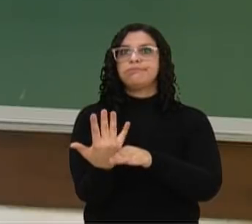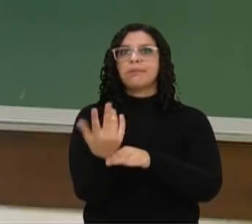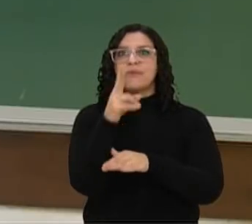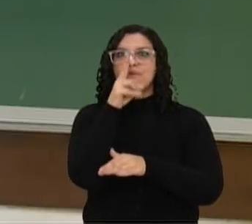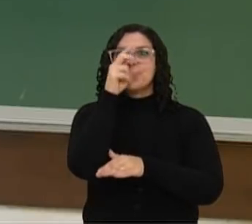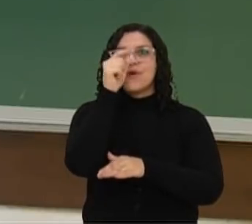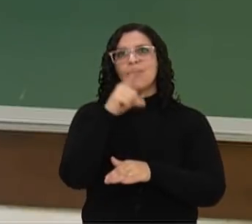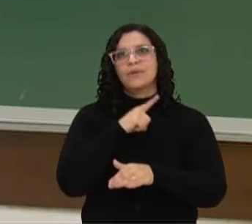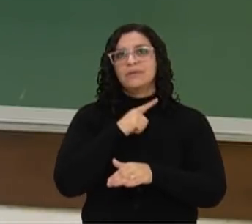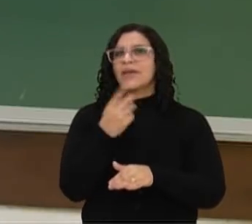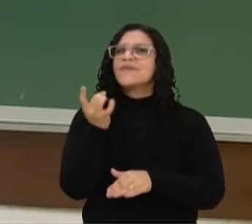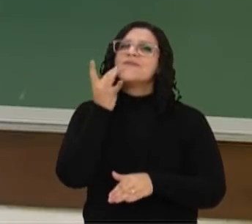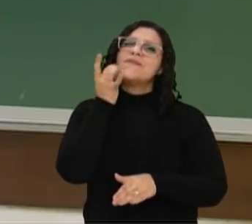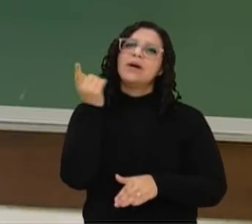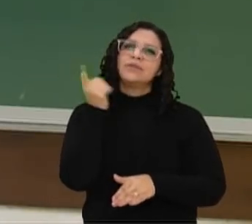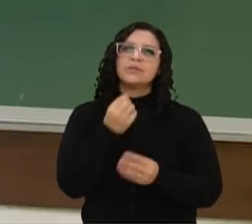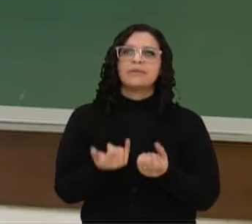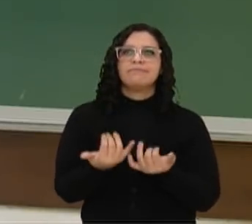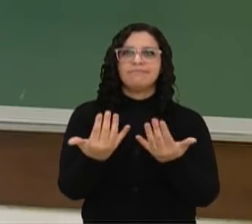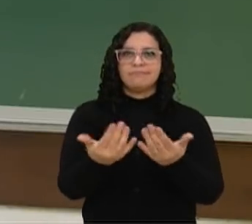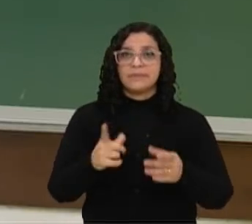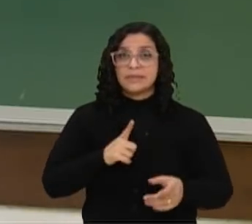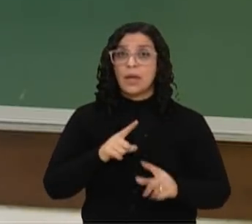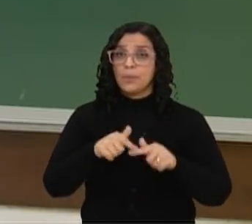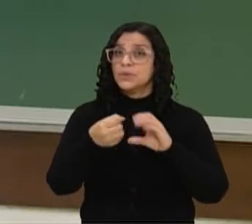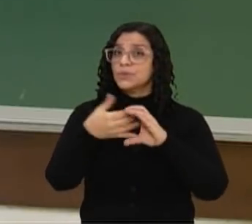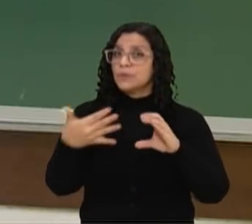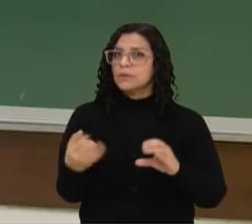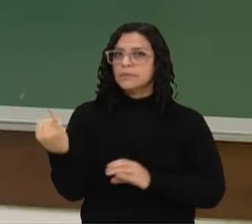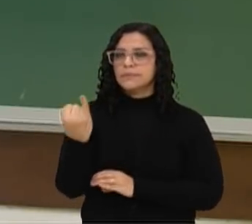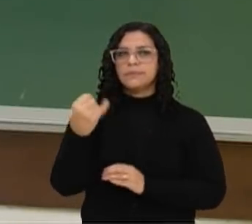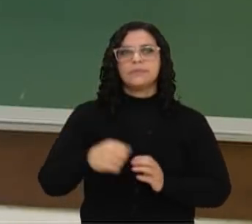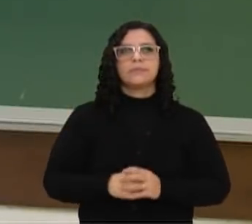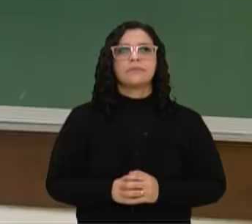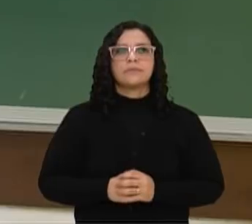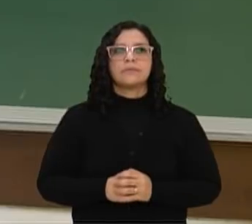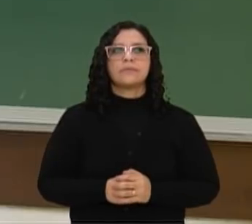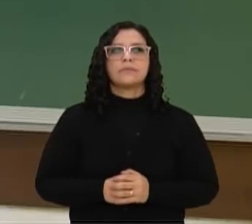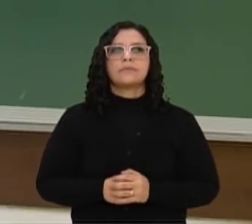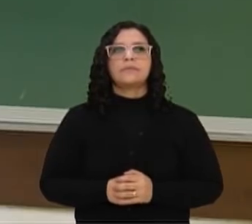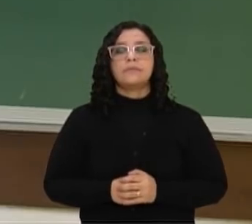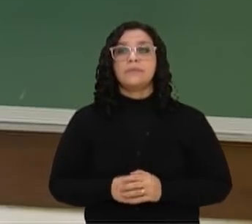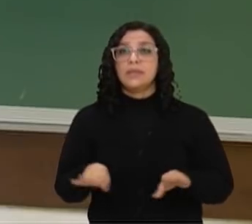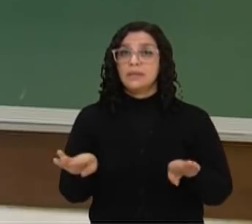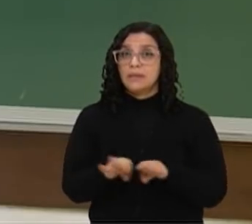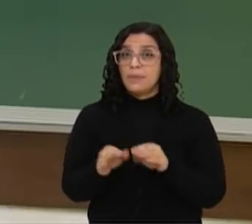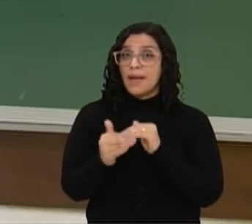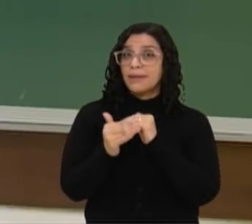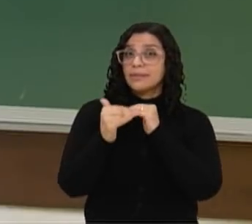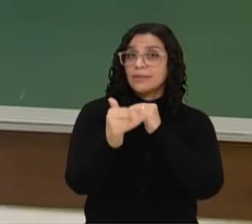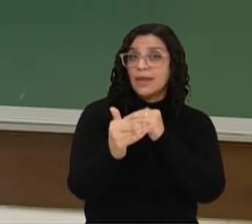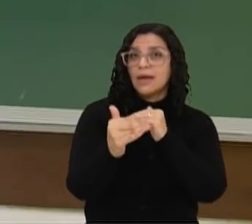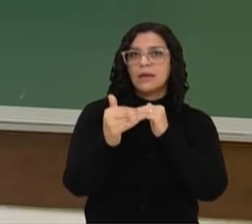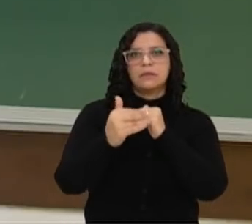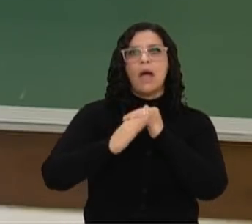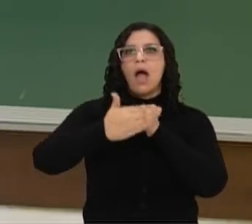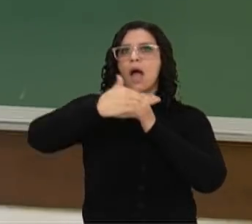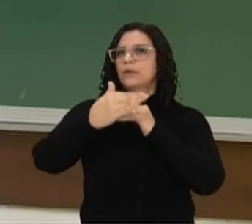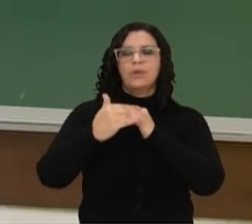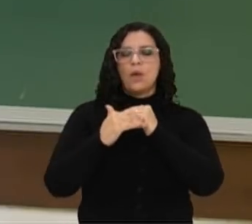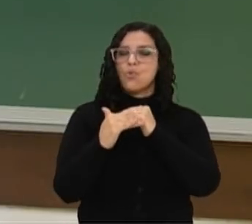com bastante, né? Então aí você tem ali uma característica importante, solo fértil e relevo pouco acidentado